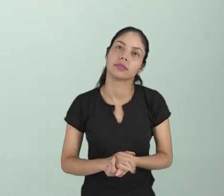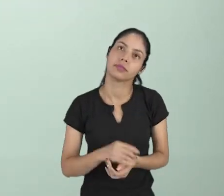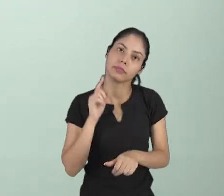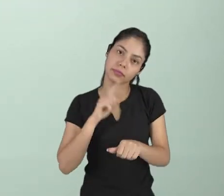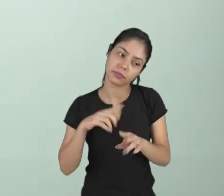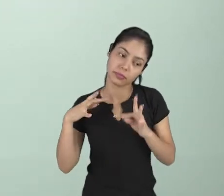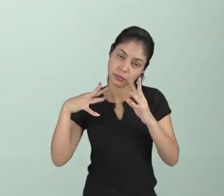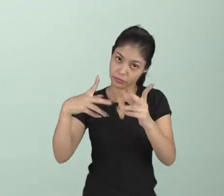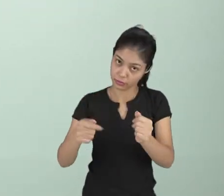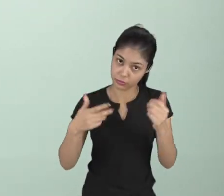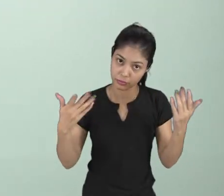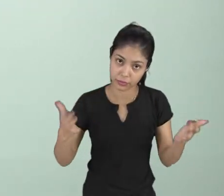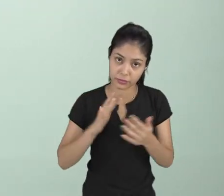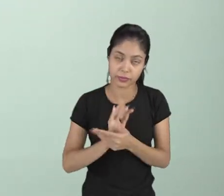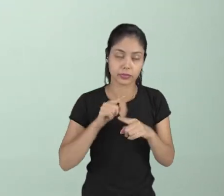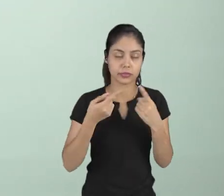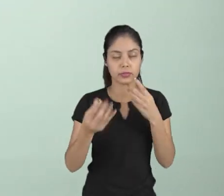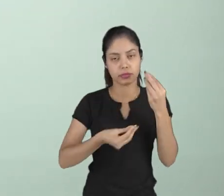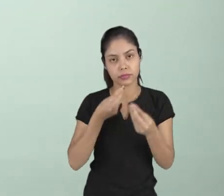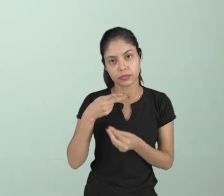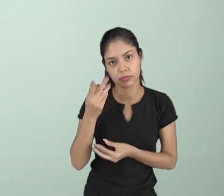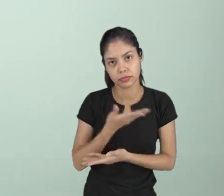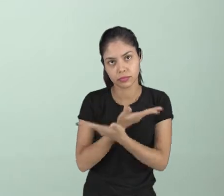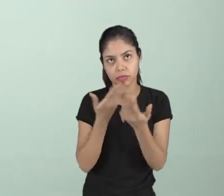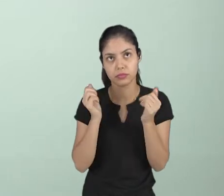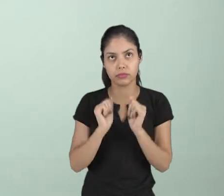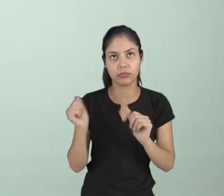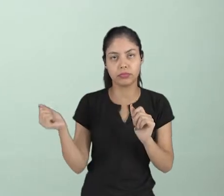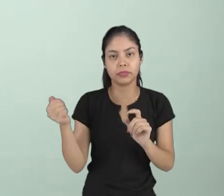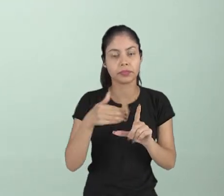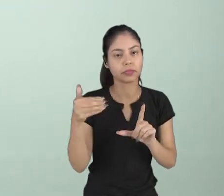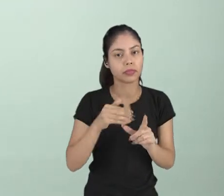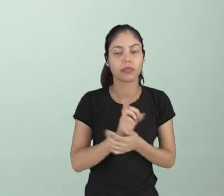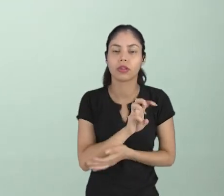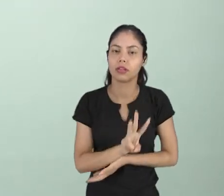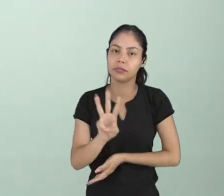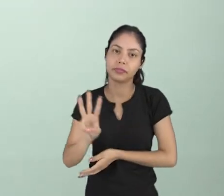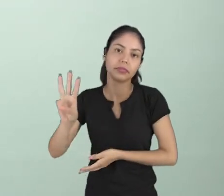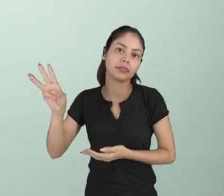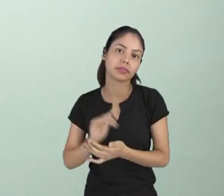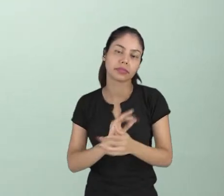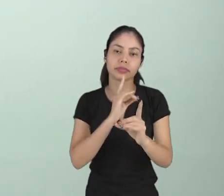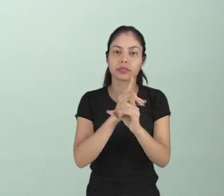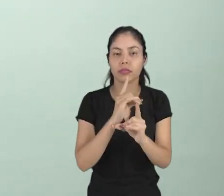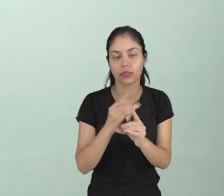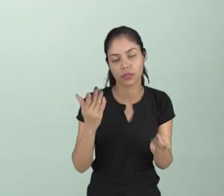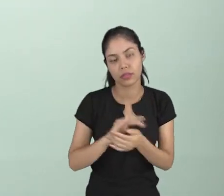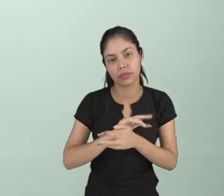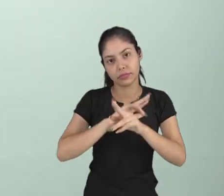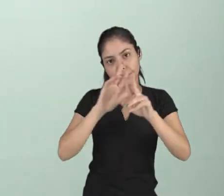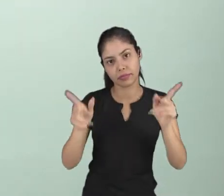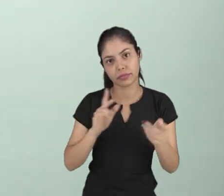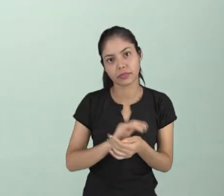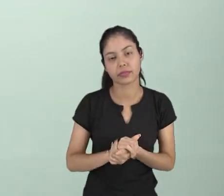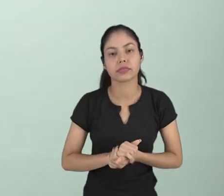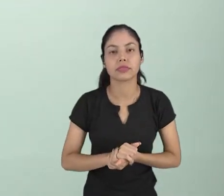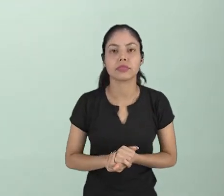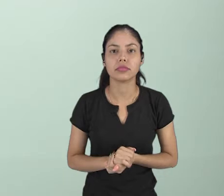ler ele todo, mas como eu já disse para você, você pode acessar o site e lá você vai encontrar vários